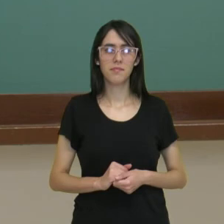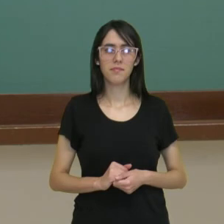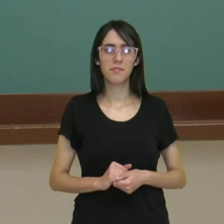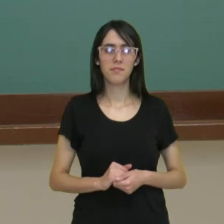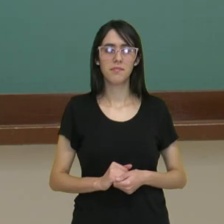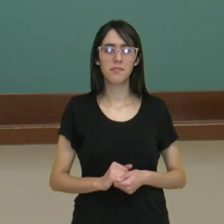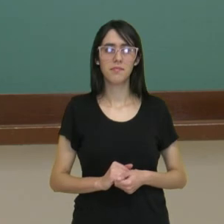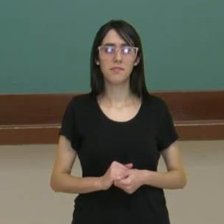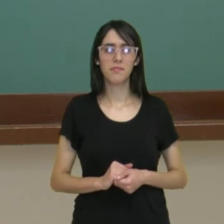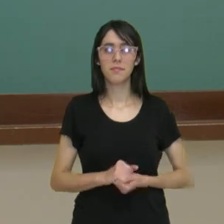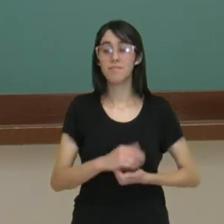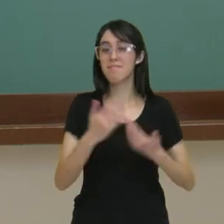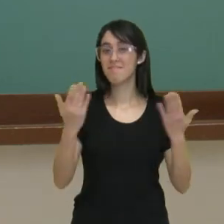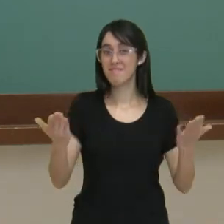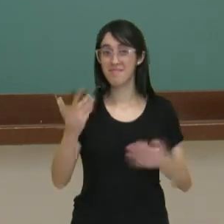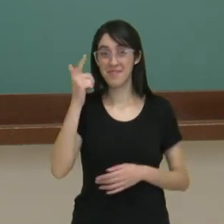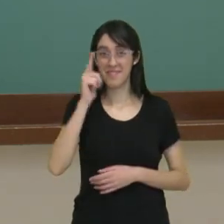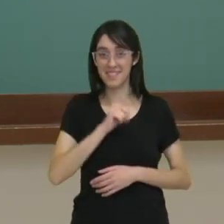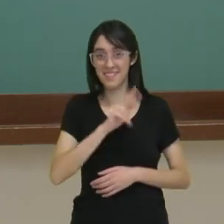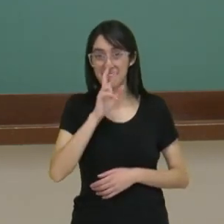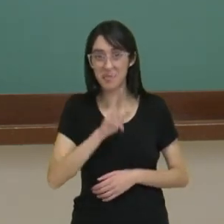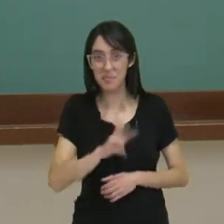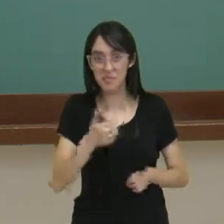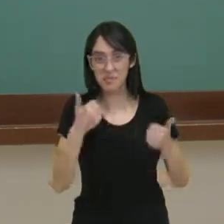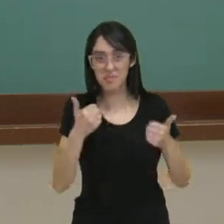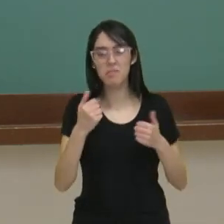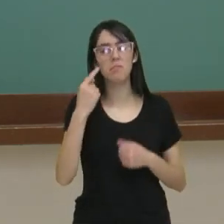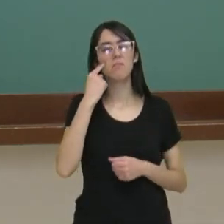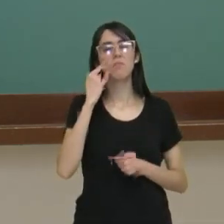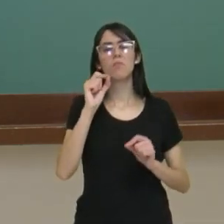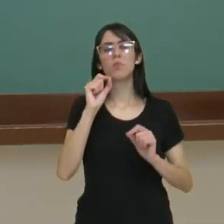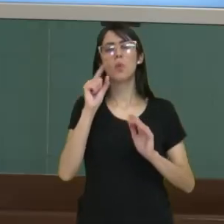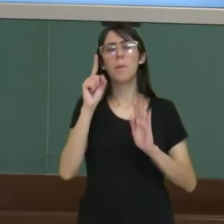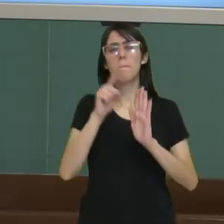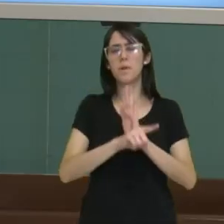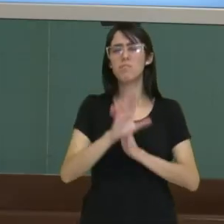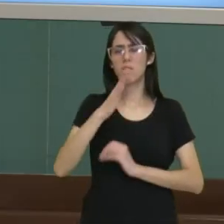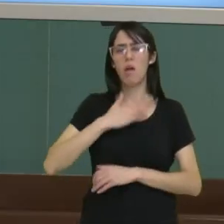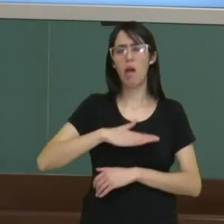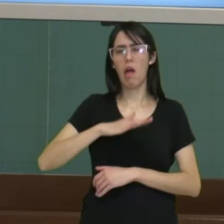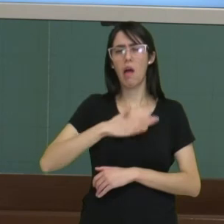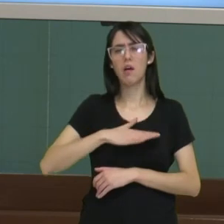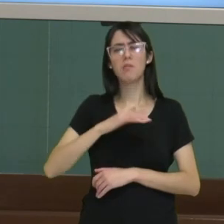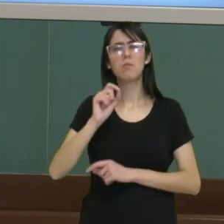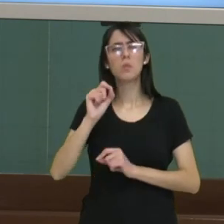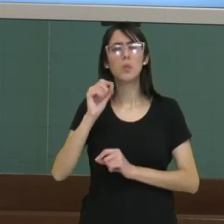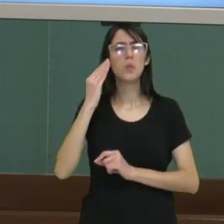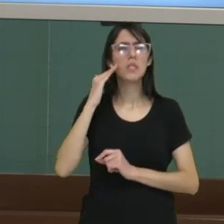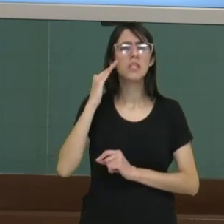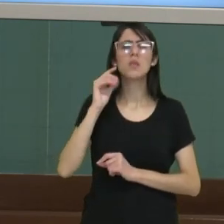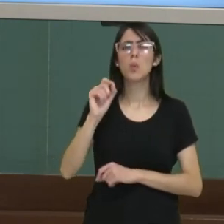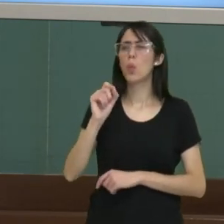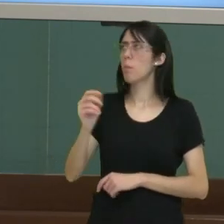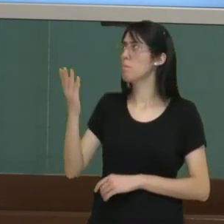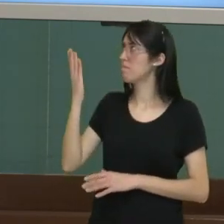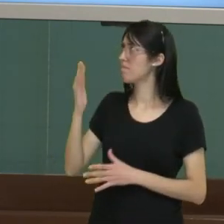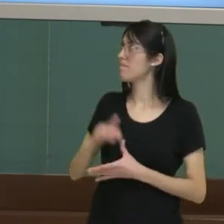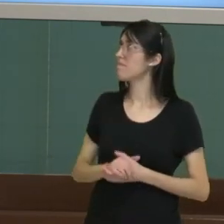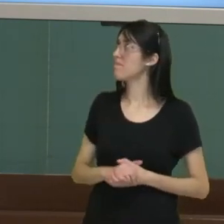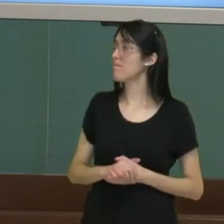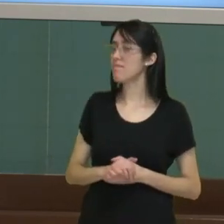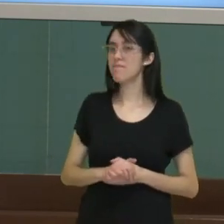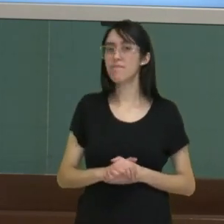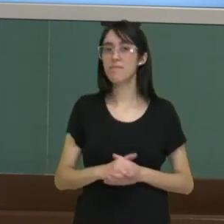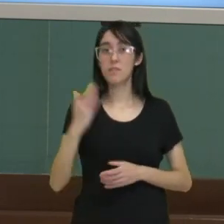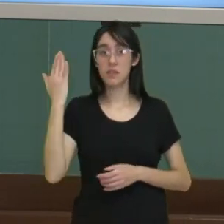E aí, pessoal, conseguiram responder? Vamos analisar aqui com calma para a gente entender o que está querendo dizer esse texto. Ó. A